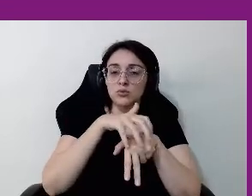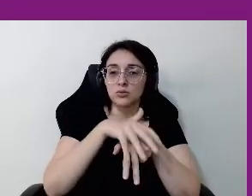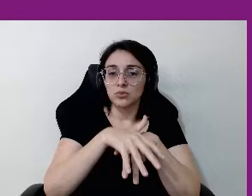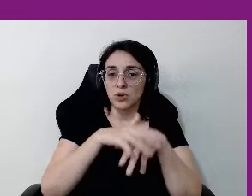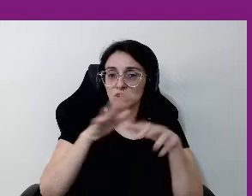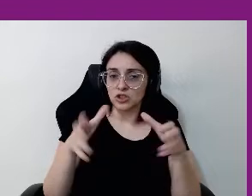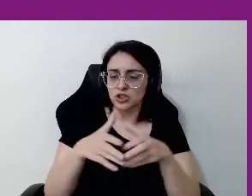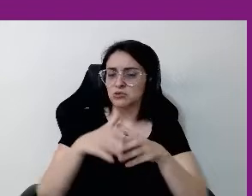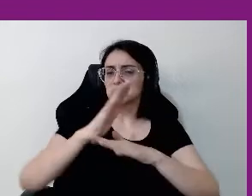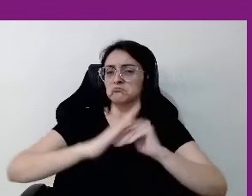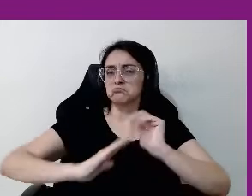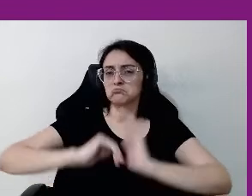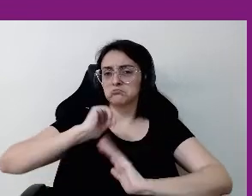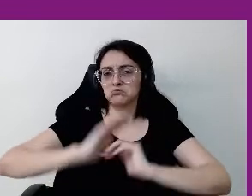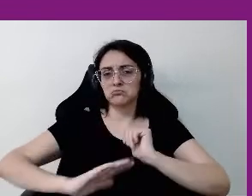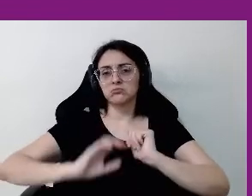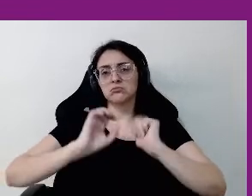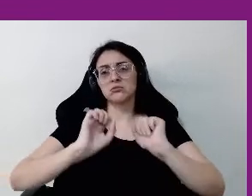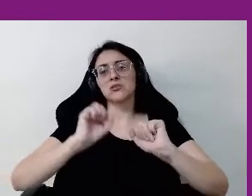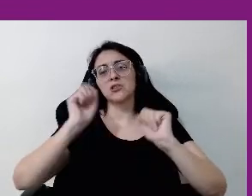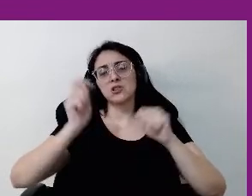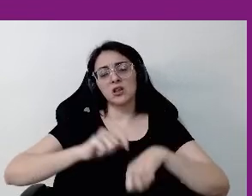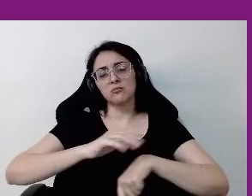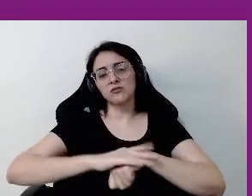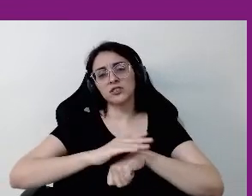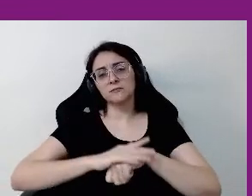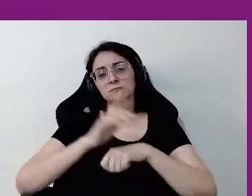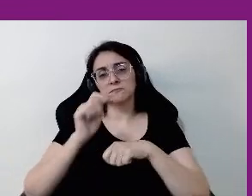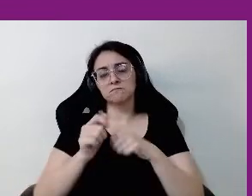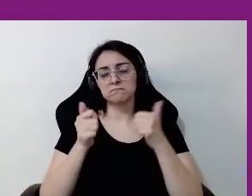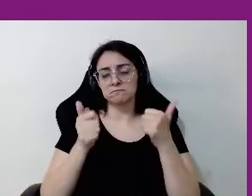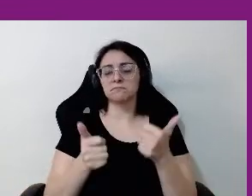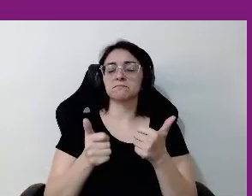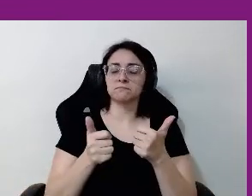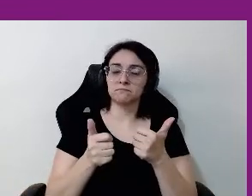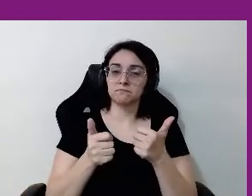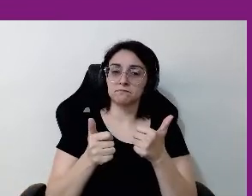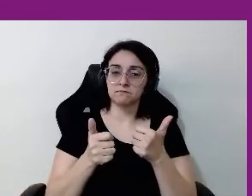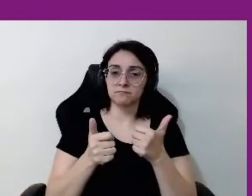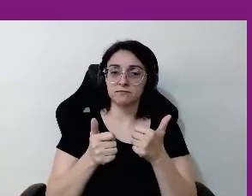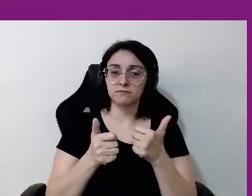muito habilitado. Então, você pode fazer isso muito bem.